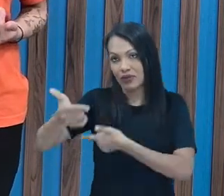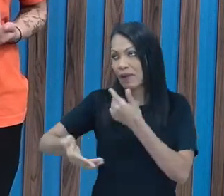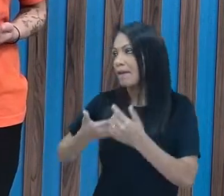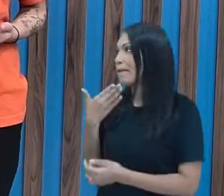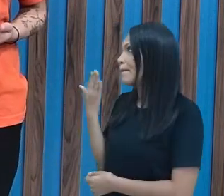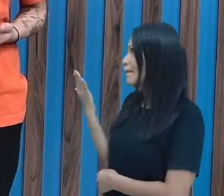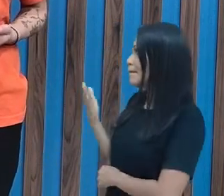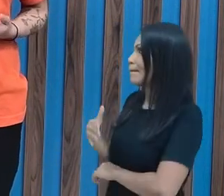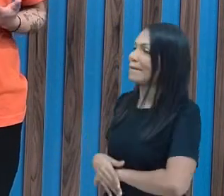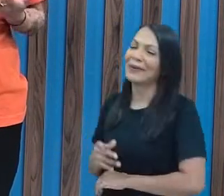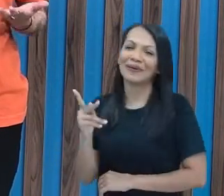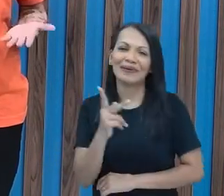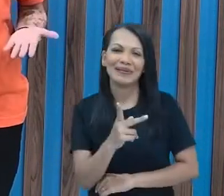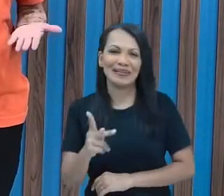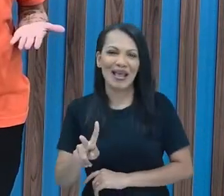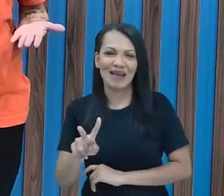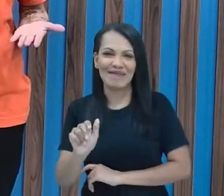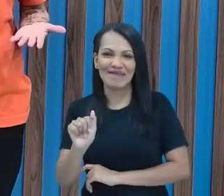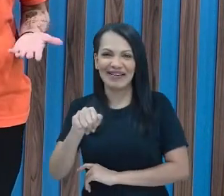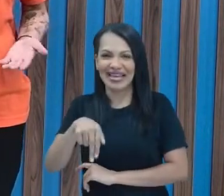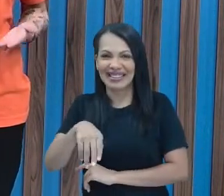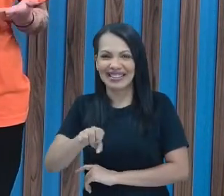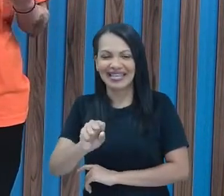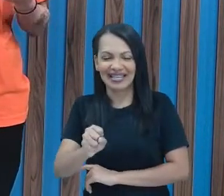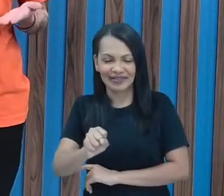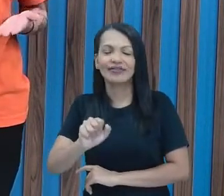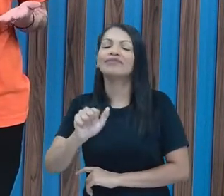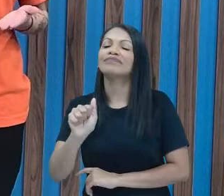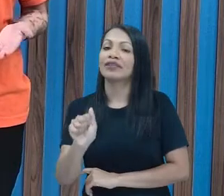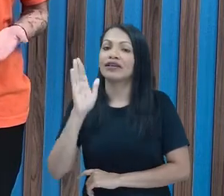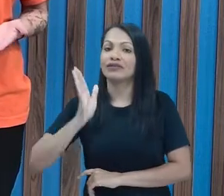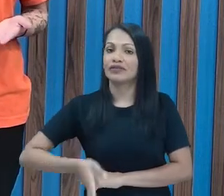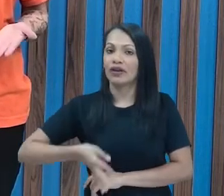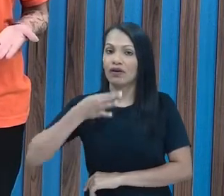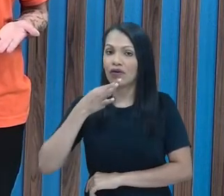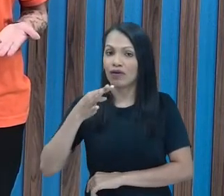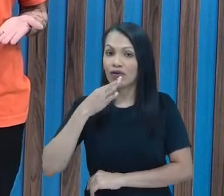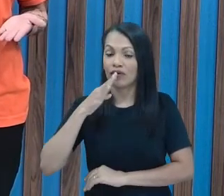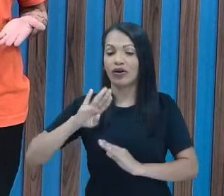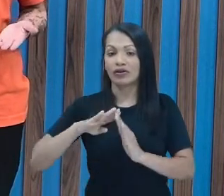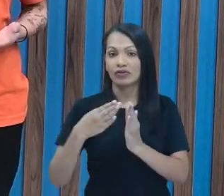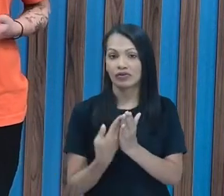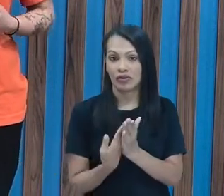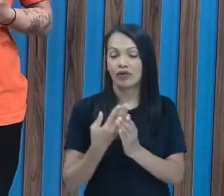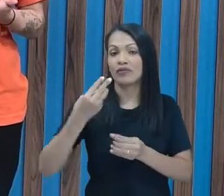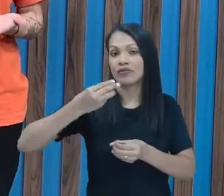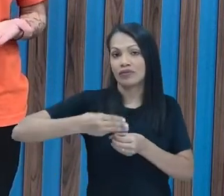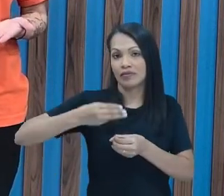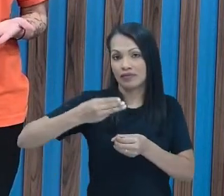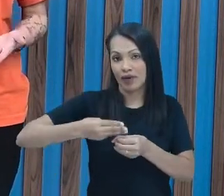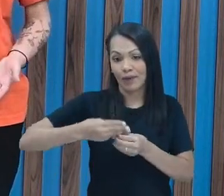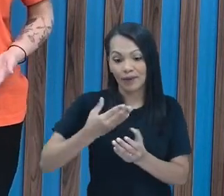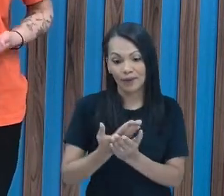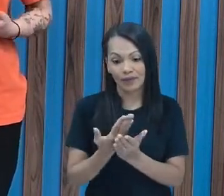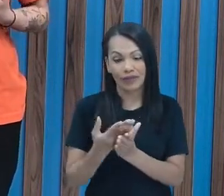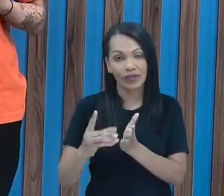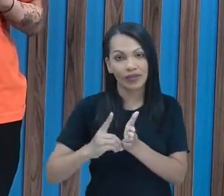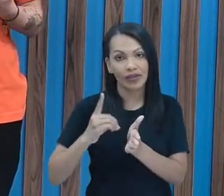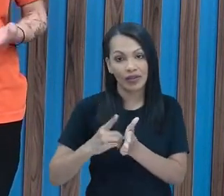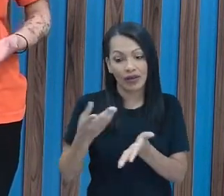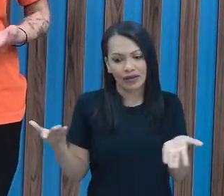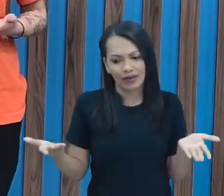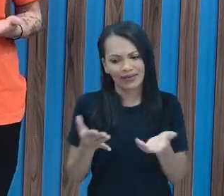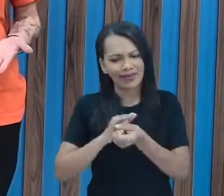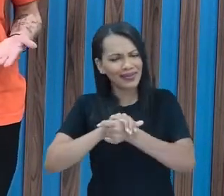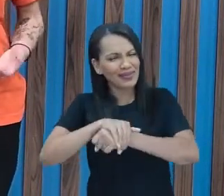professora Vanessa, vocês já me conhecem, né? Da Escola Municipal para Aulas Digitais e estaremos nessa noite